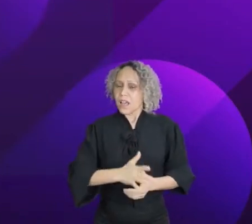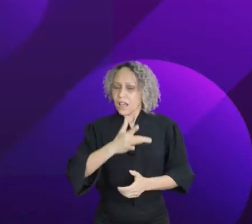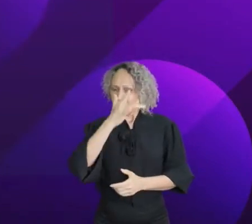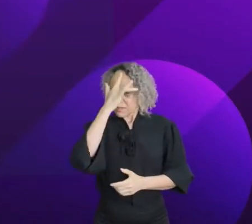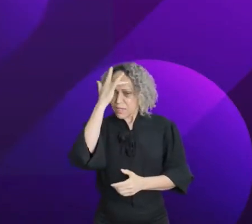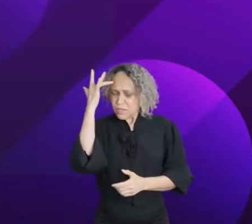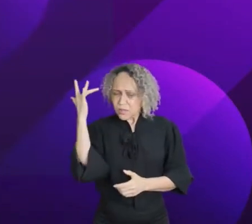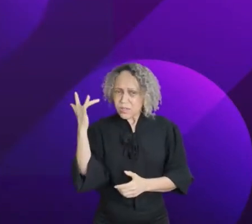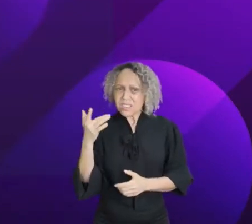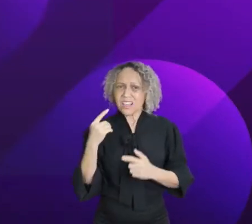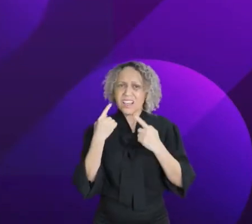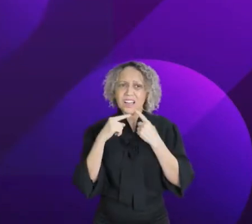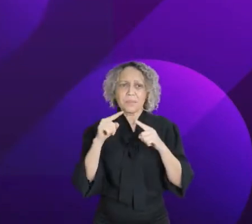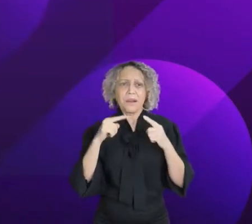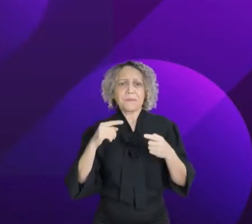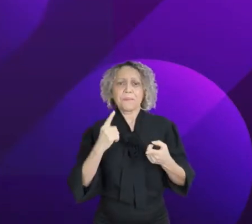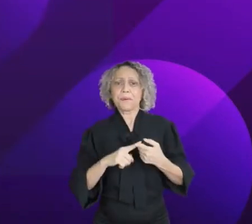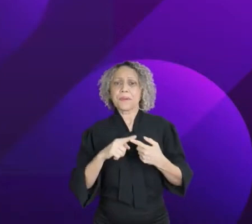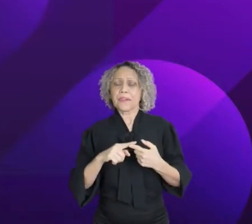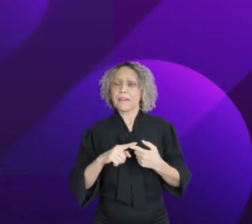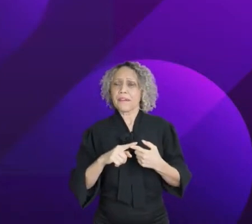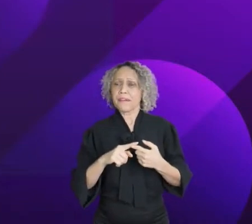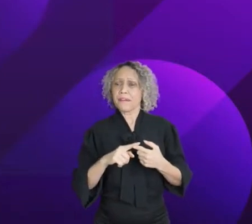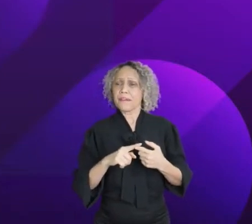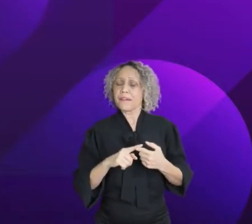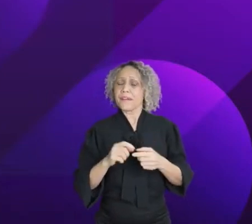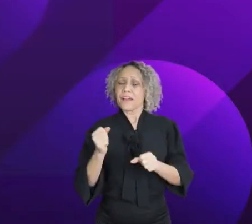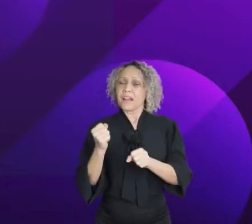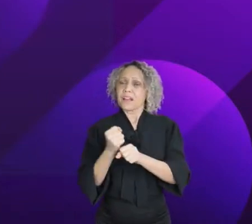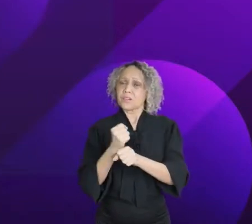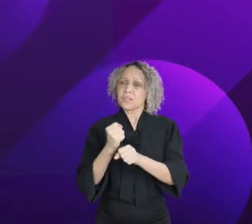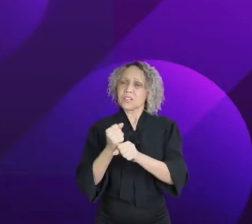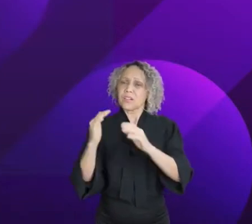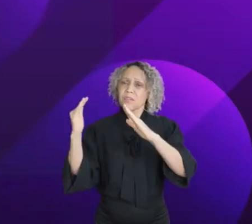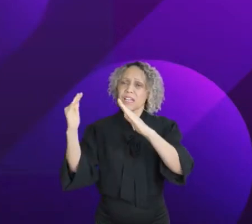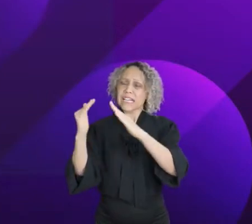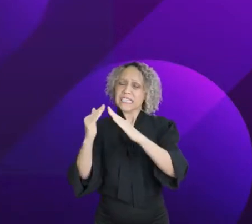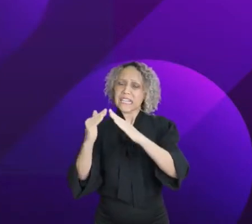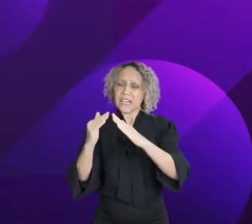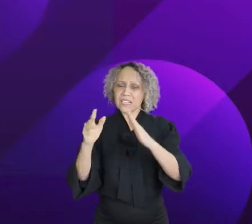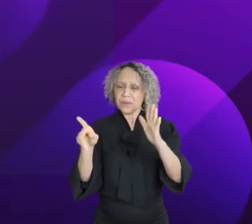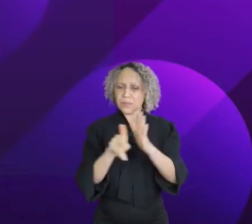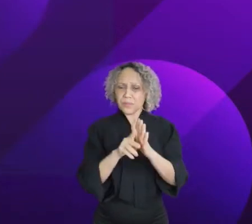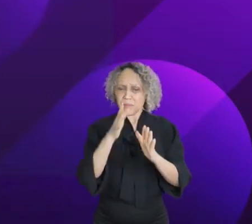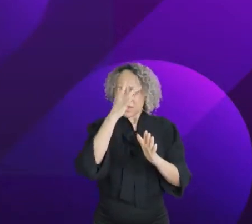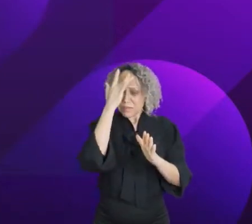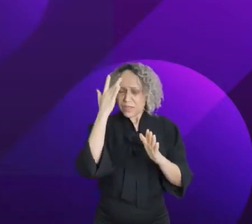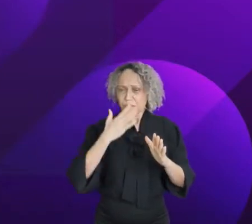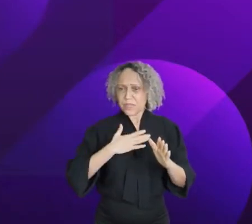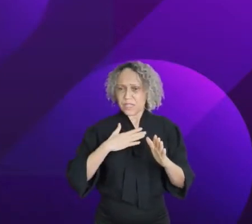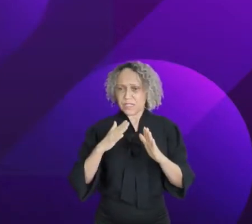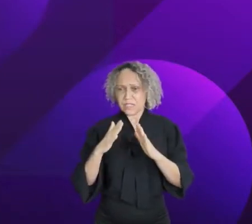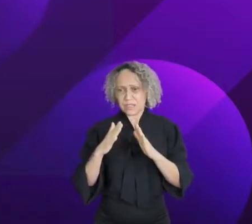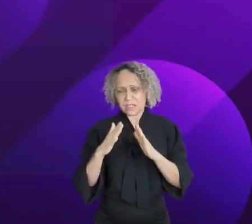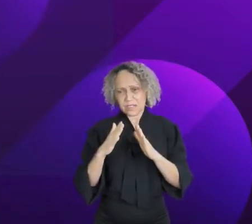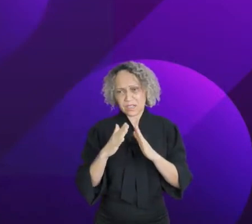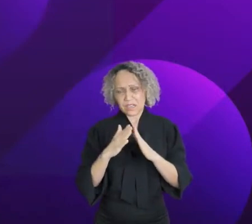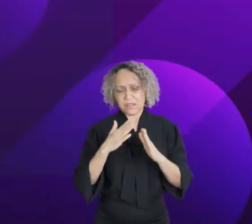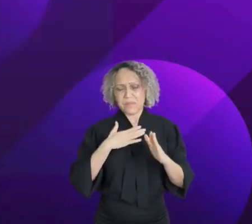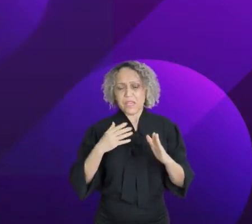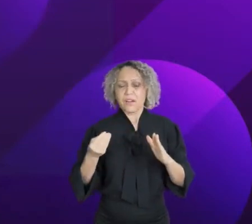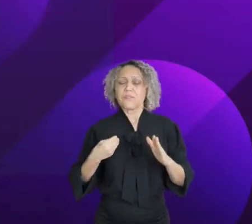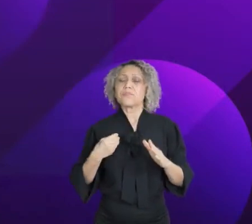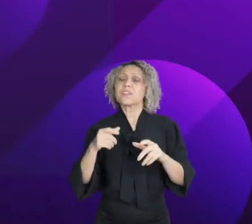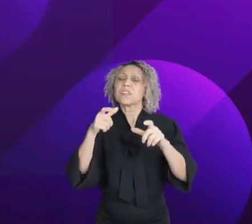mais centrais, o programa Minha Casa Minha Vida, ele vai olhar para as áreas mais estruturadas ou,